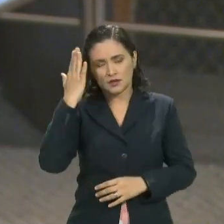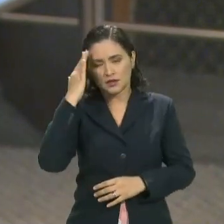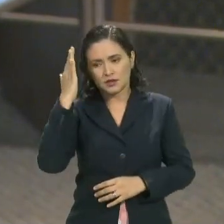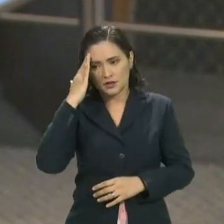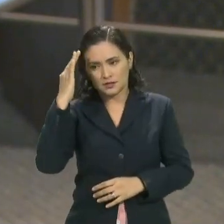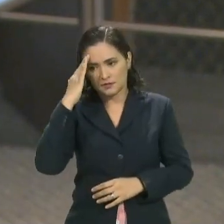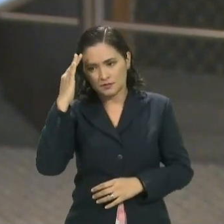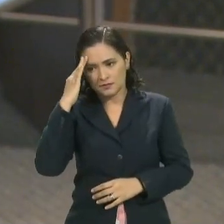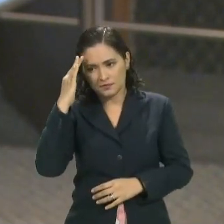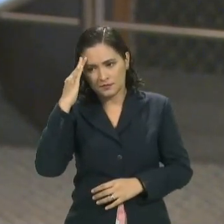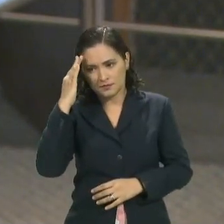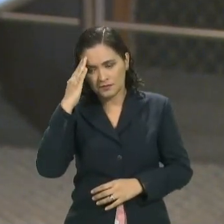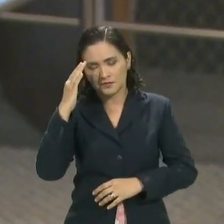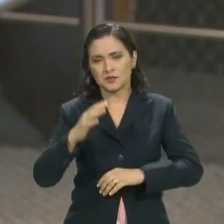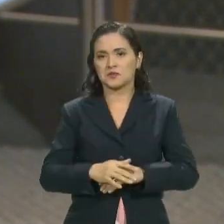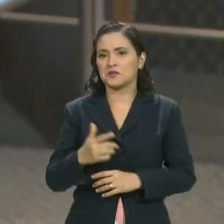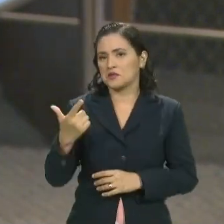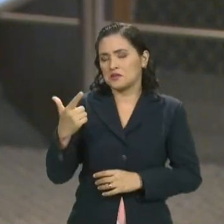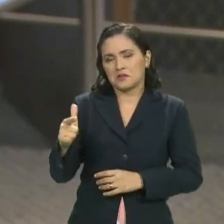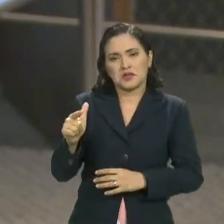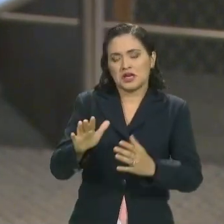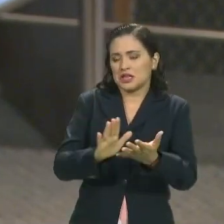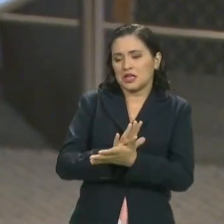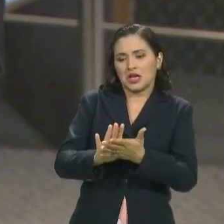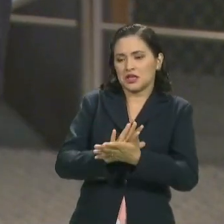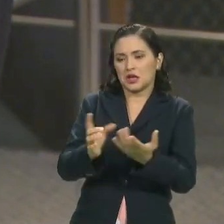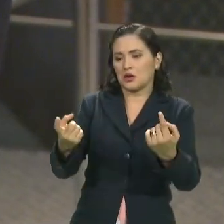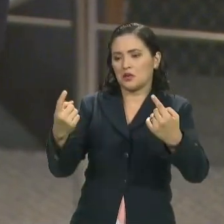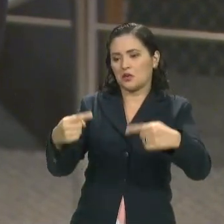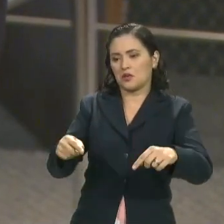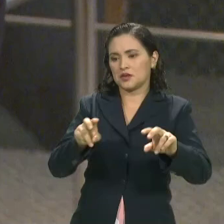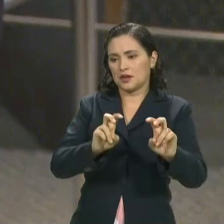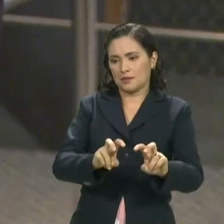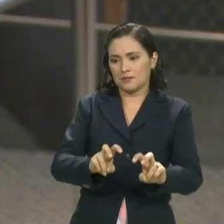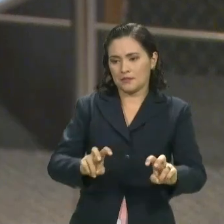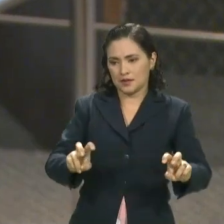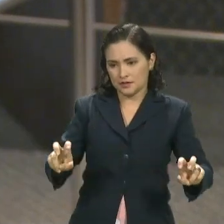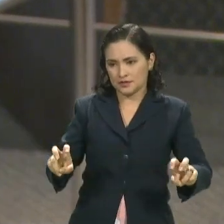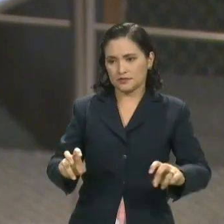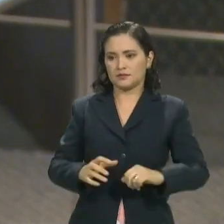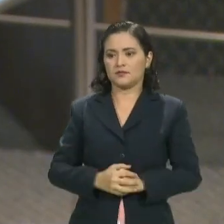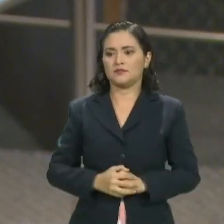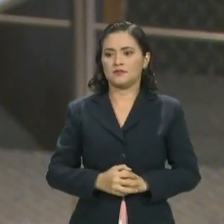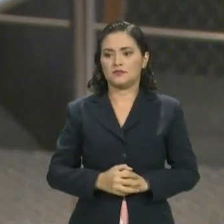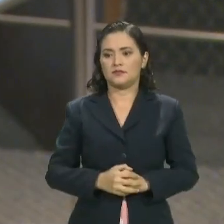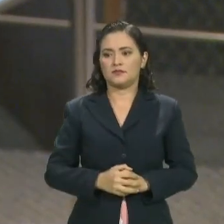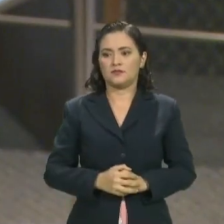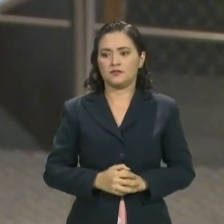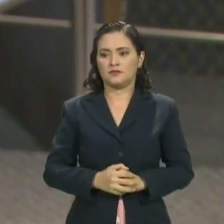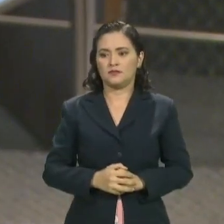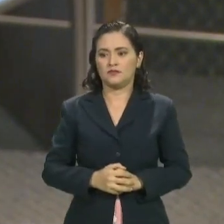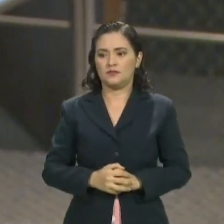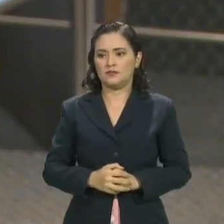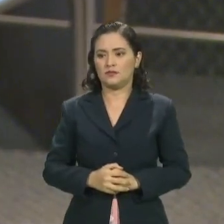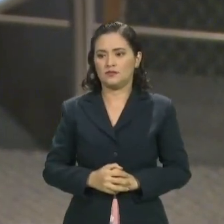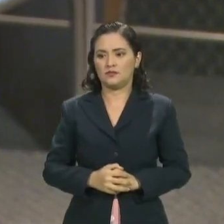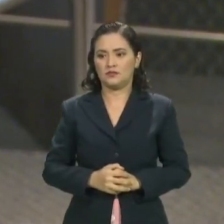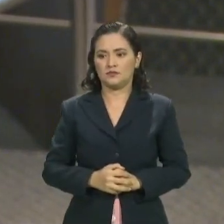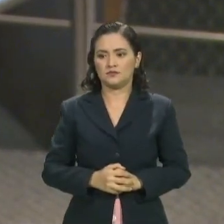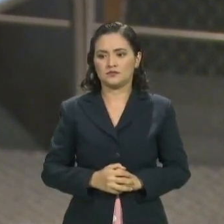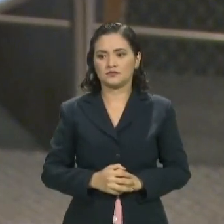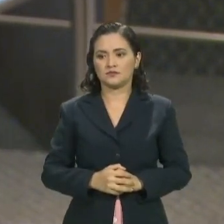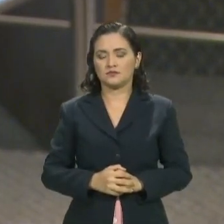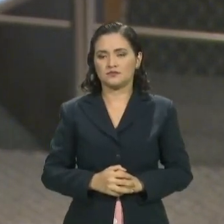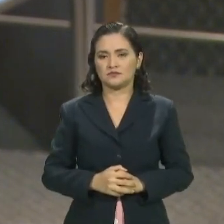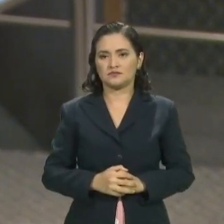temos a registrar contra a mesa por conta da atitude dela em relação à questão do meu bloco. Mas fica aqui o meu registro, senhores, e sobretudo